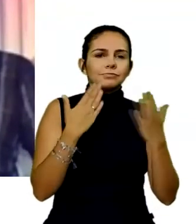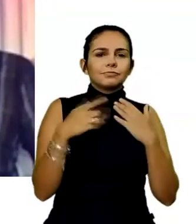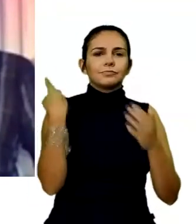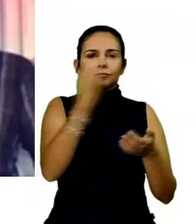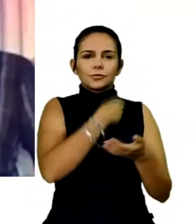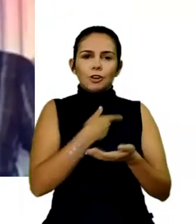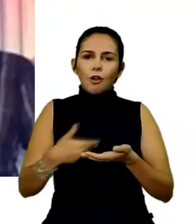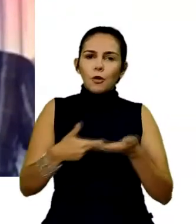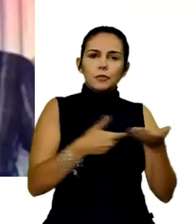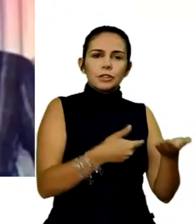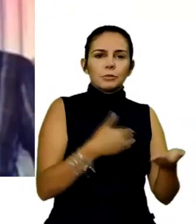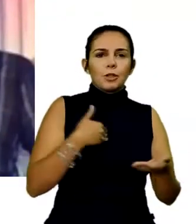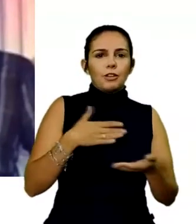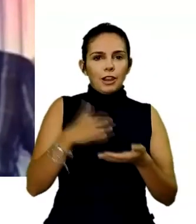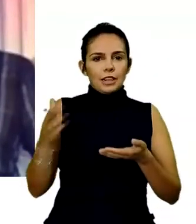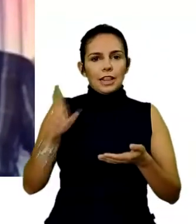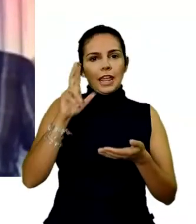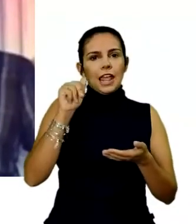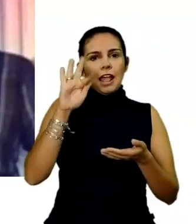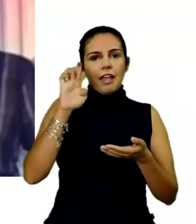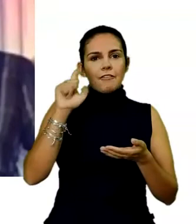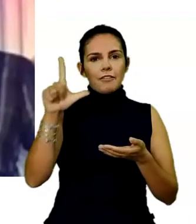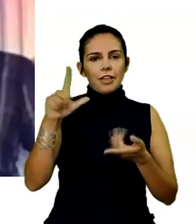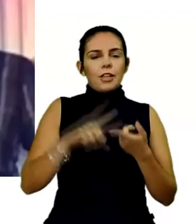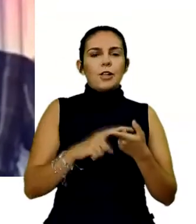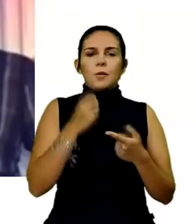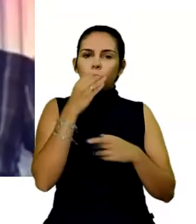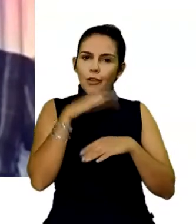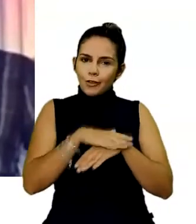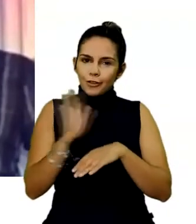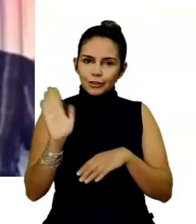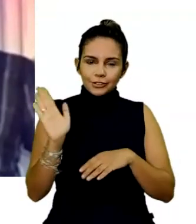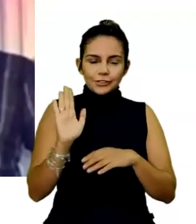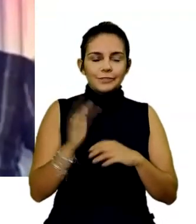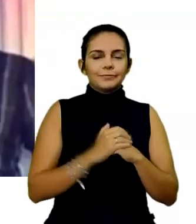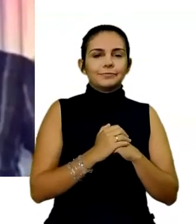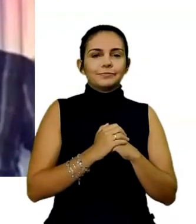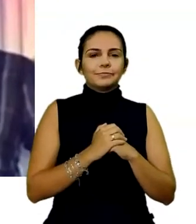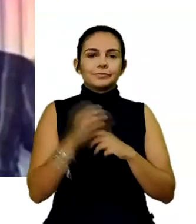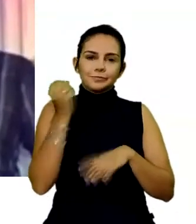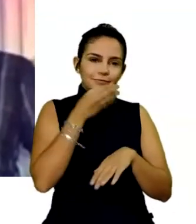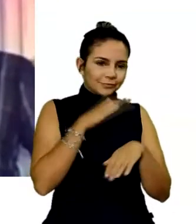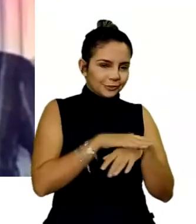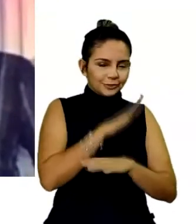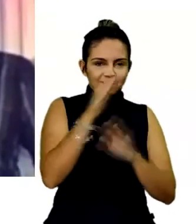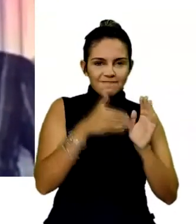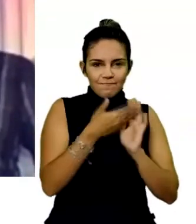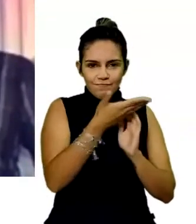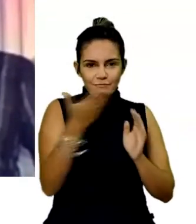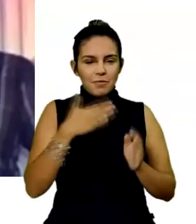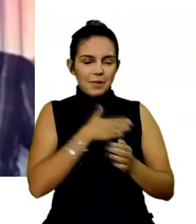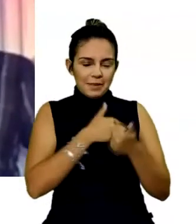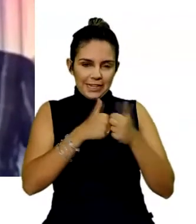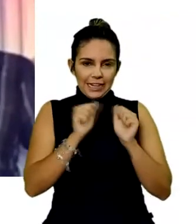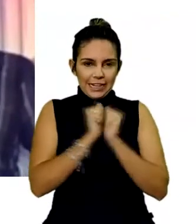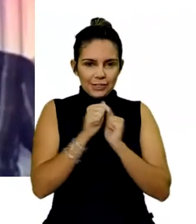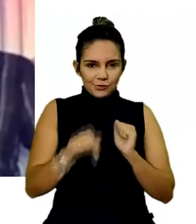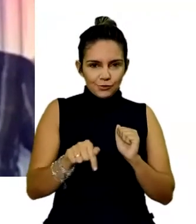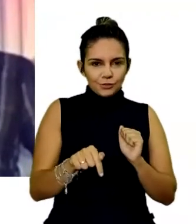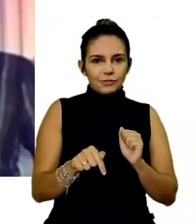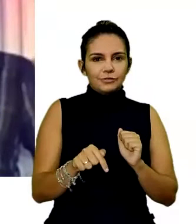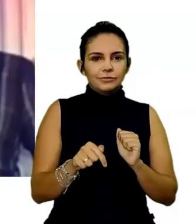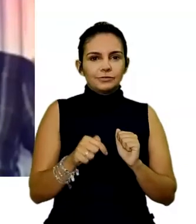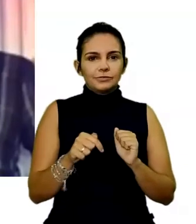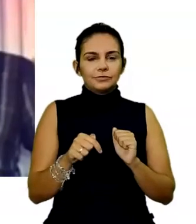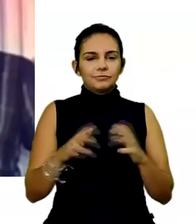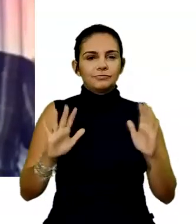nossos convidados. Do meu lado, Rafael Noli. Boa noite, Rafael. Boa noite, França. Boa noite a todos. Um prazer estar aqui no Fest